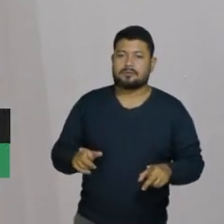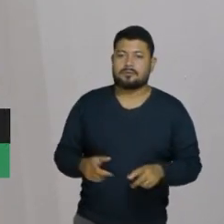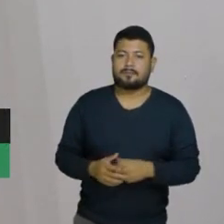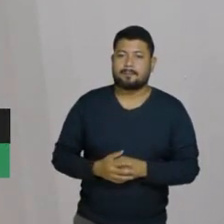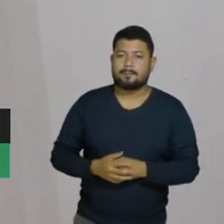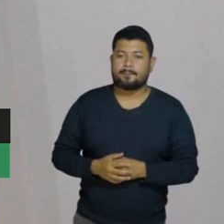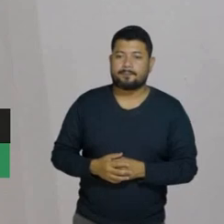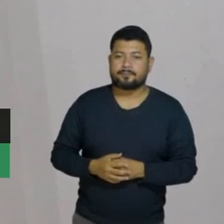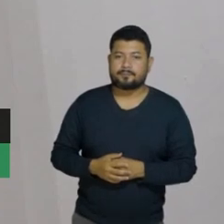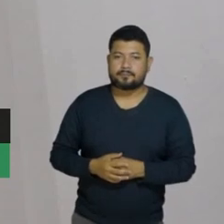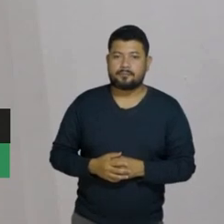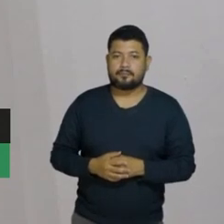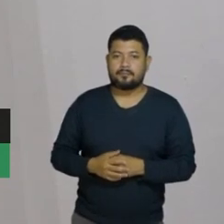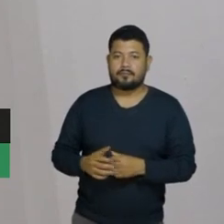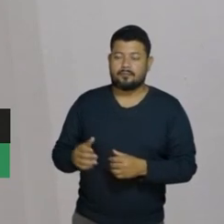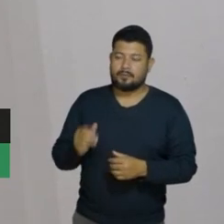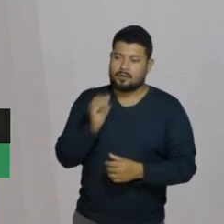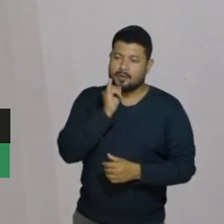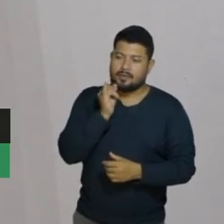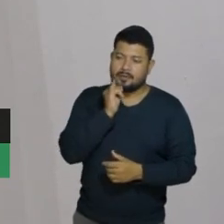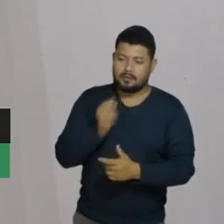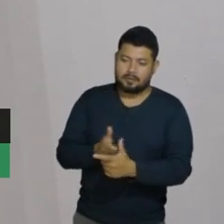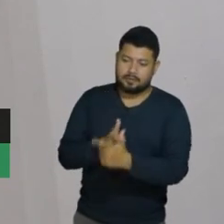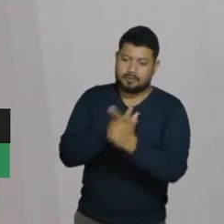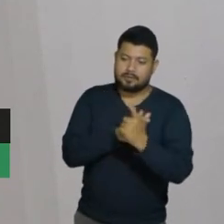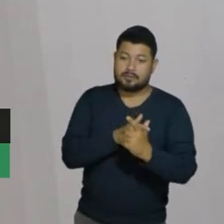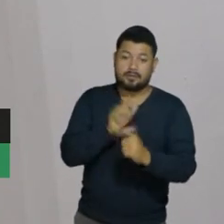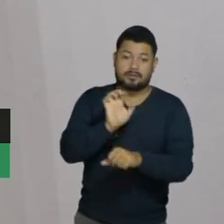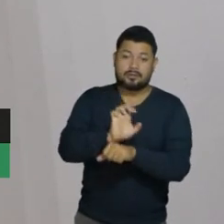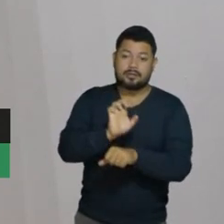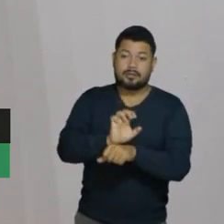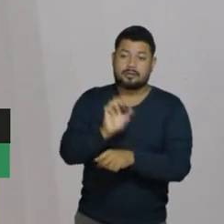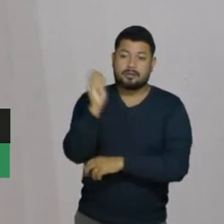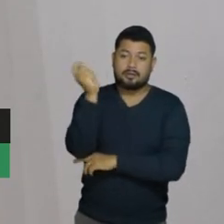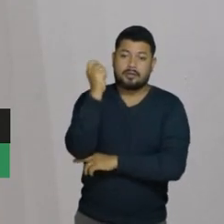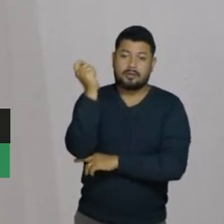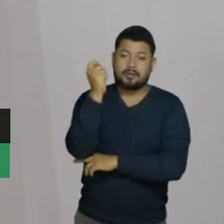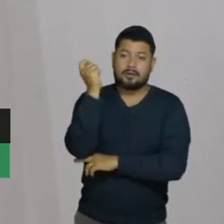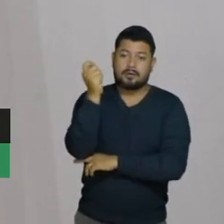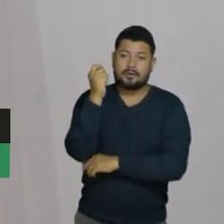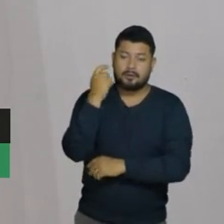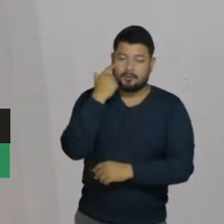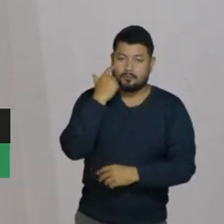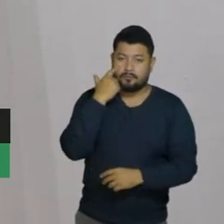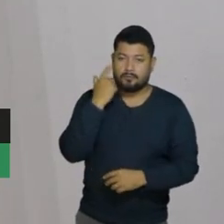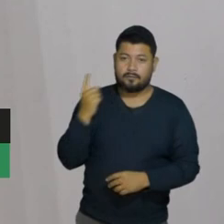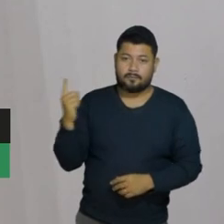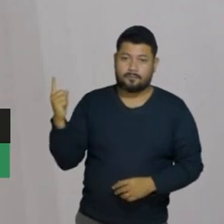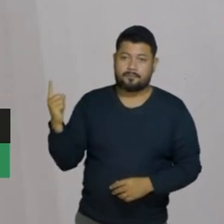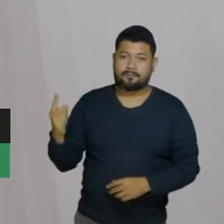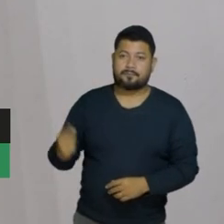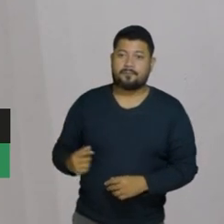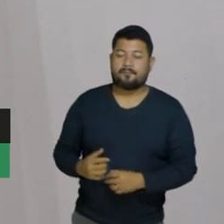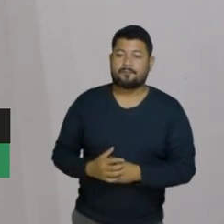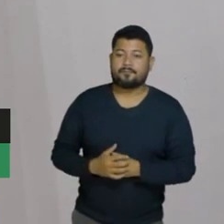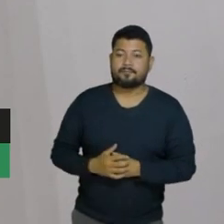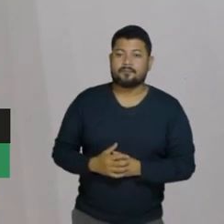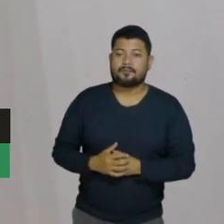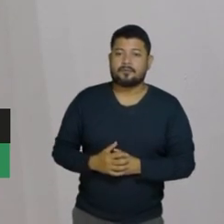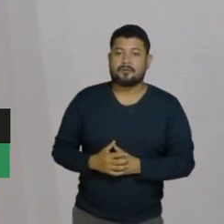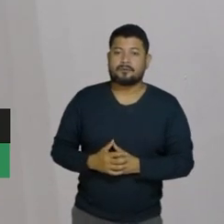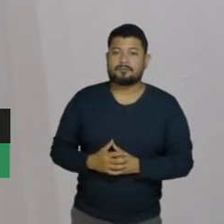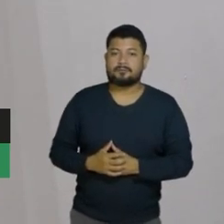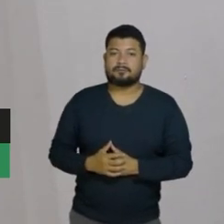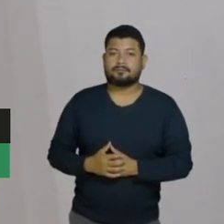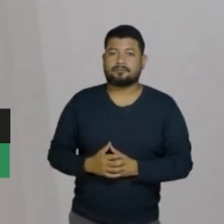A dívida do estado do Rio Grande do Sul, se puder botar no painel, é o